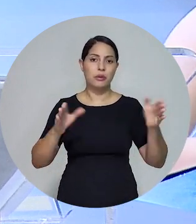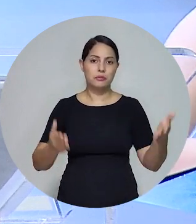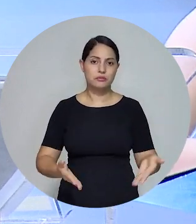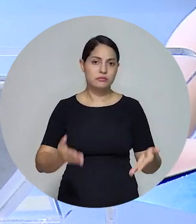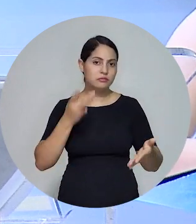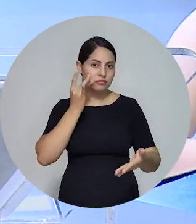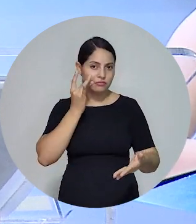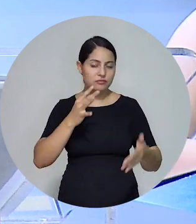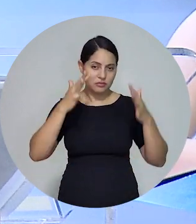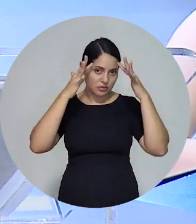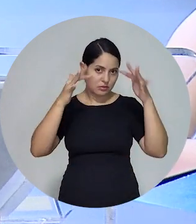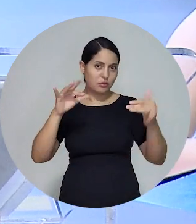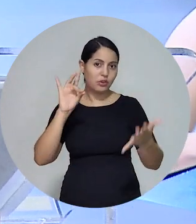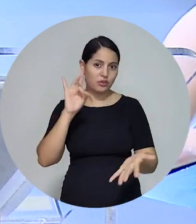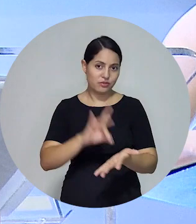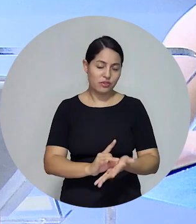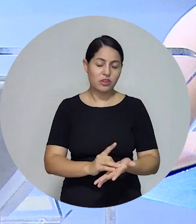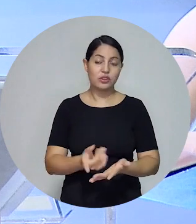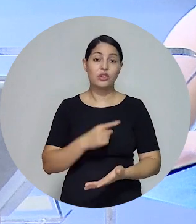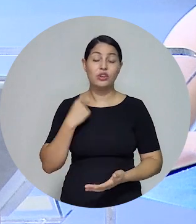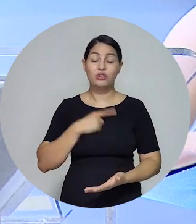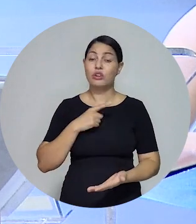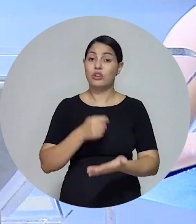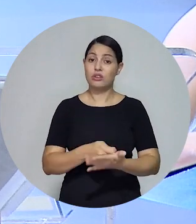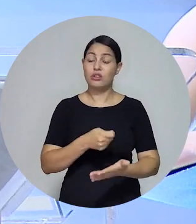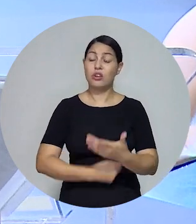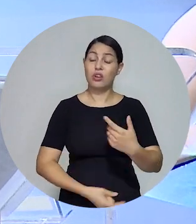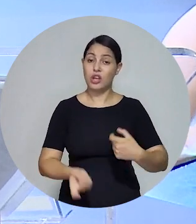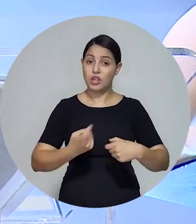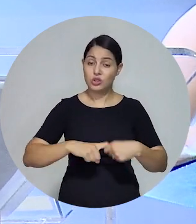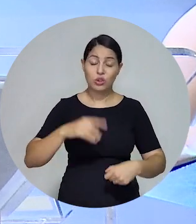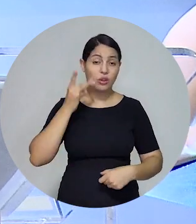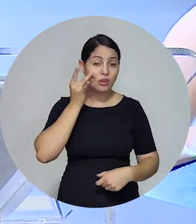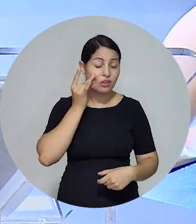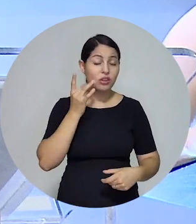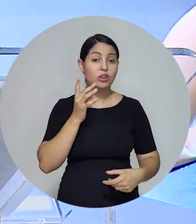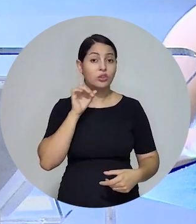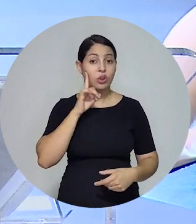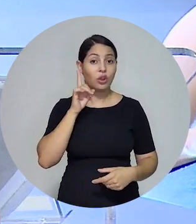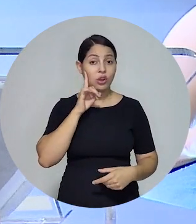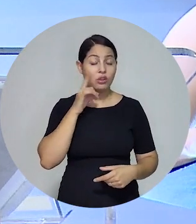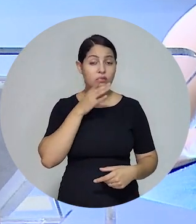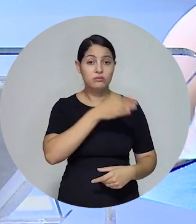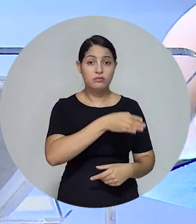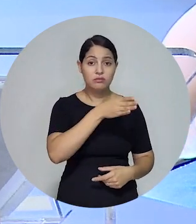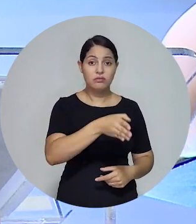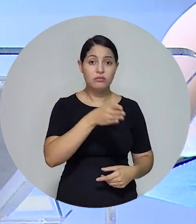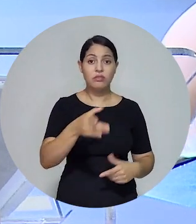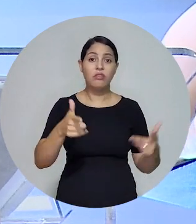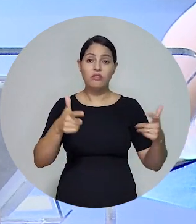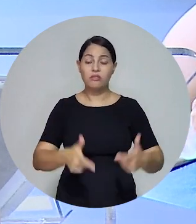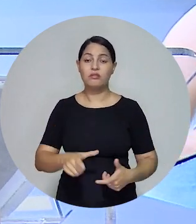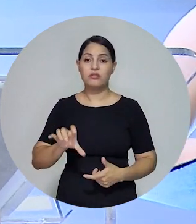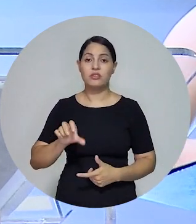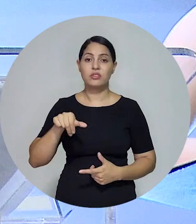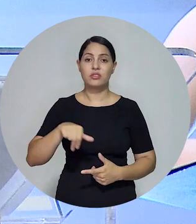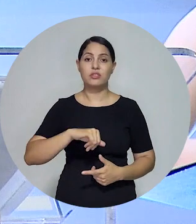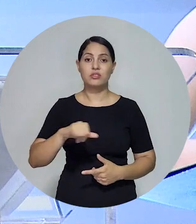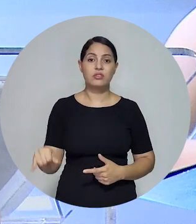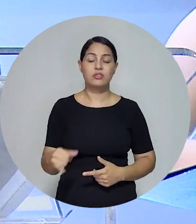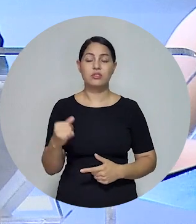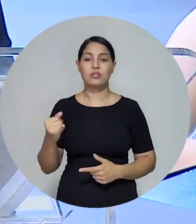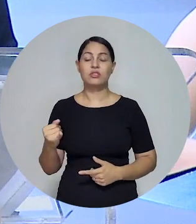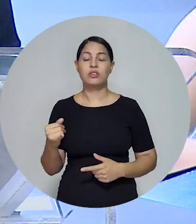balcões virtuais, sejam ainda os balcões forenses, aqueles que nós temos exigido o seu retorno a todo dia,